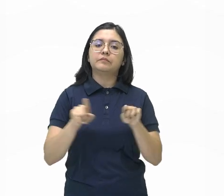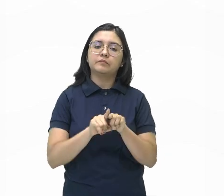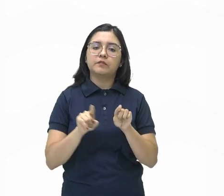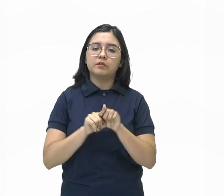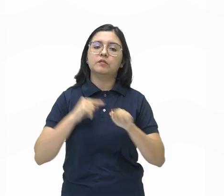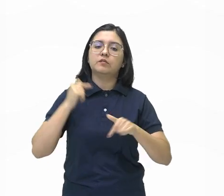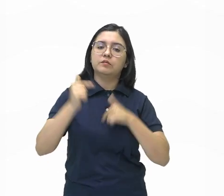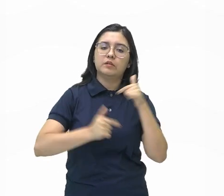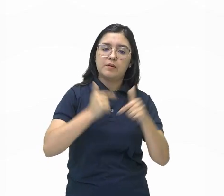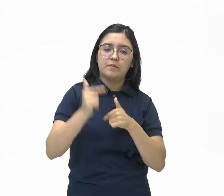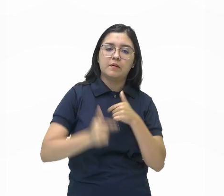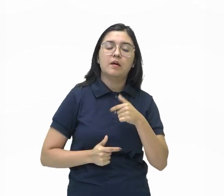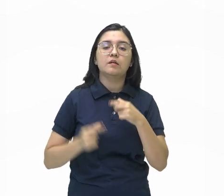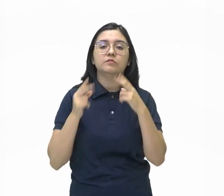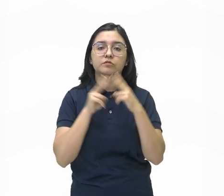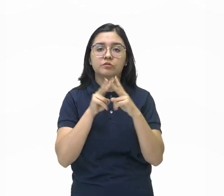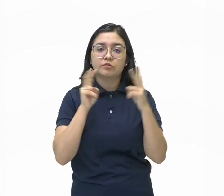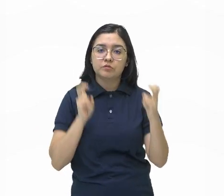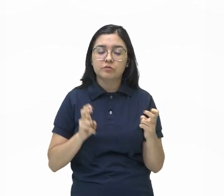do trabalho remoto.